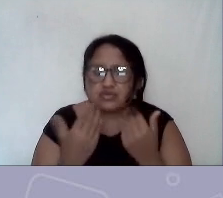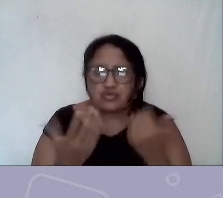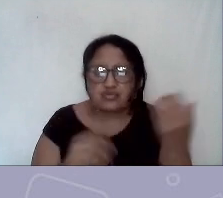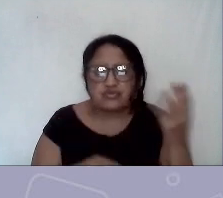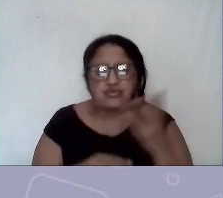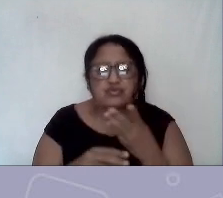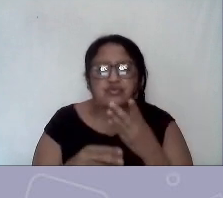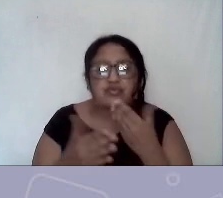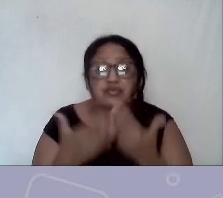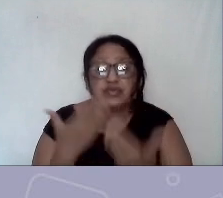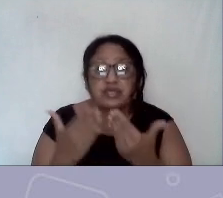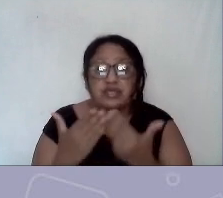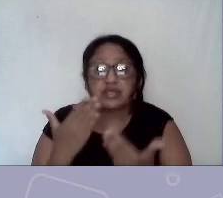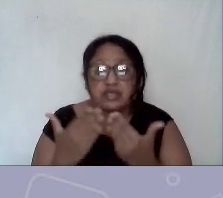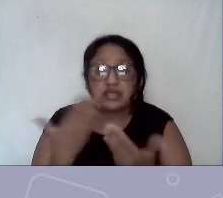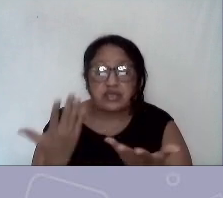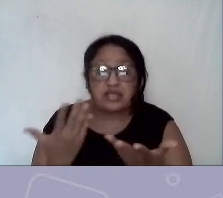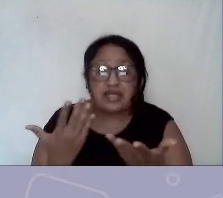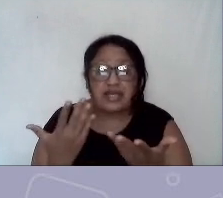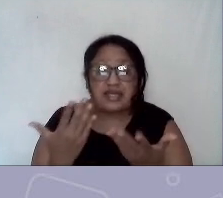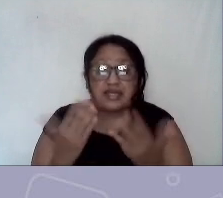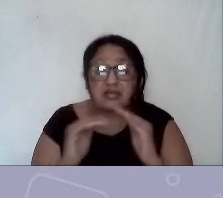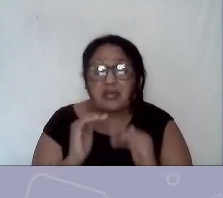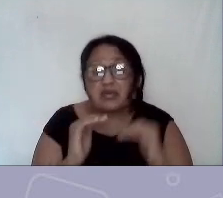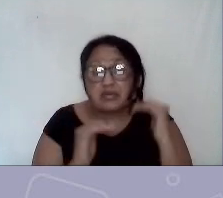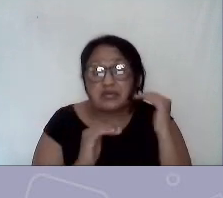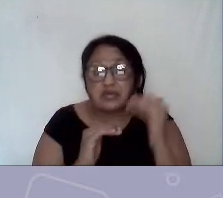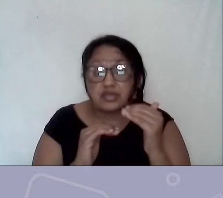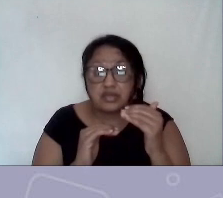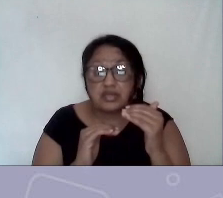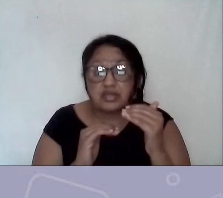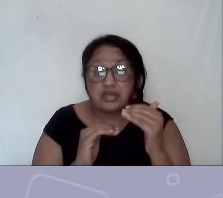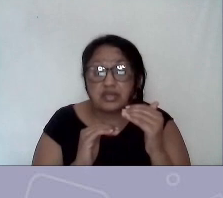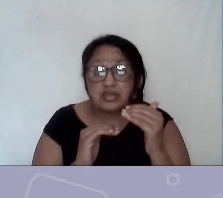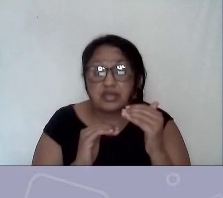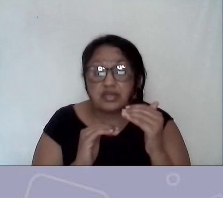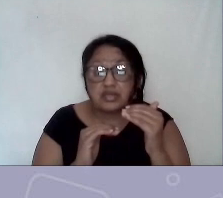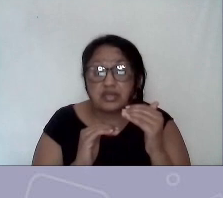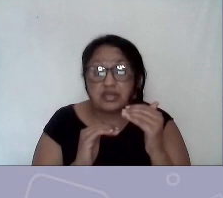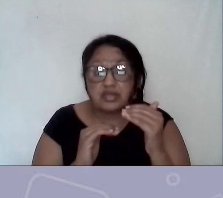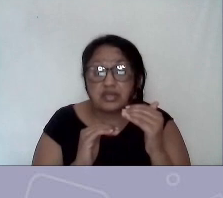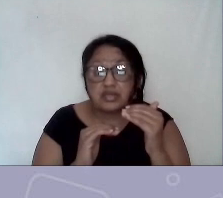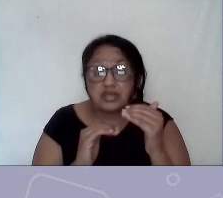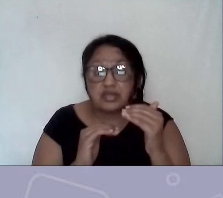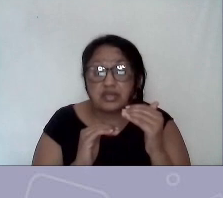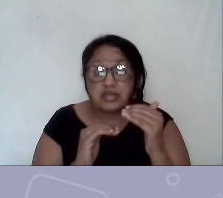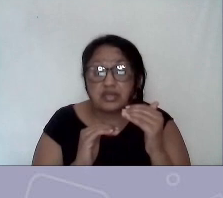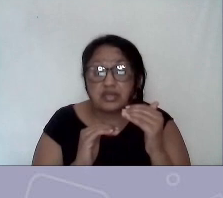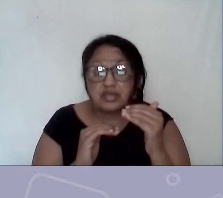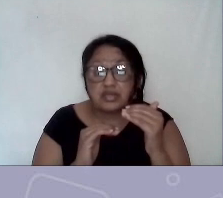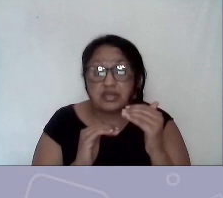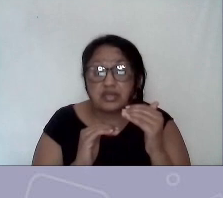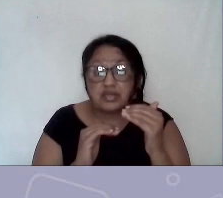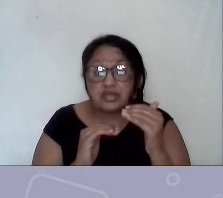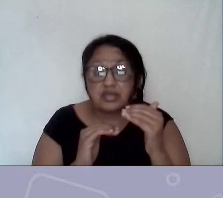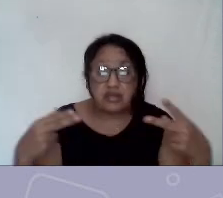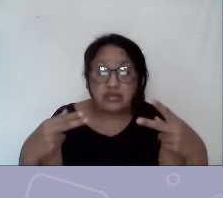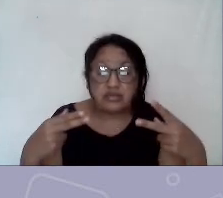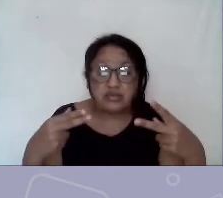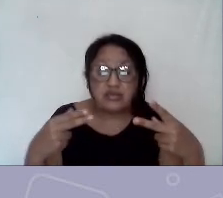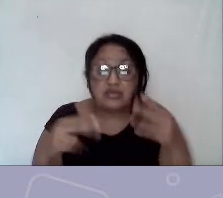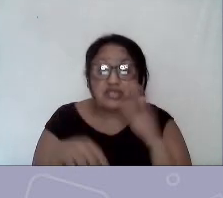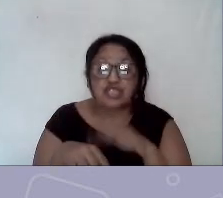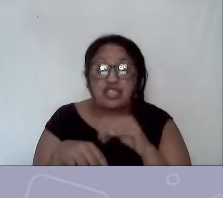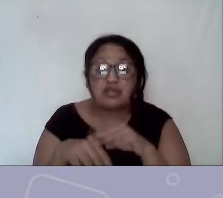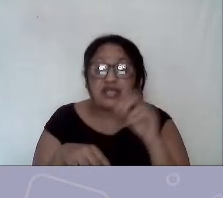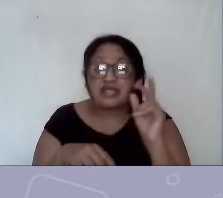ele é proporcional à área do animal ser proporcional significa que é uma constante vamos chamar essa constante de